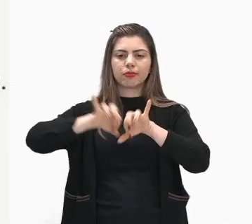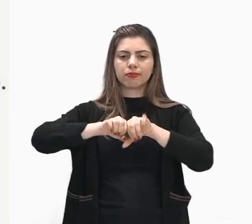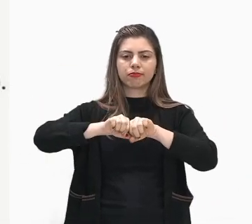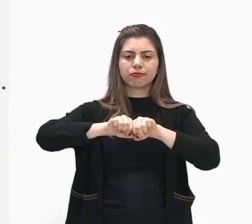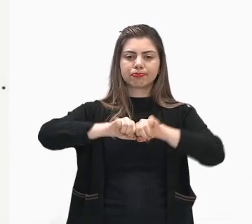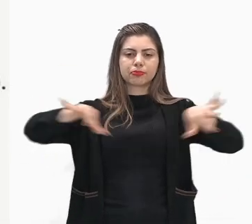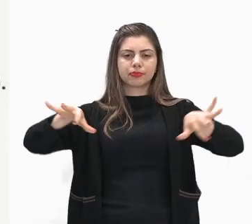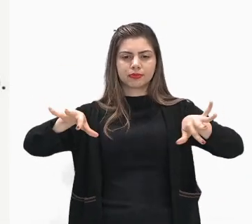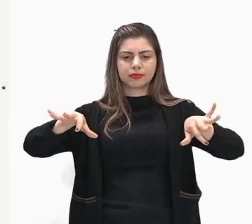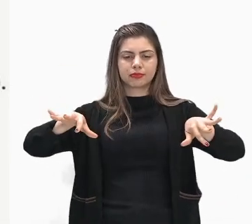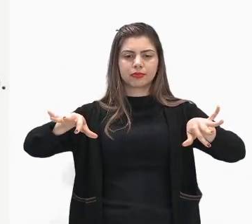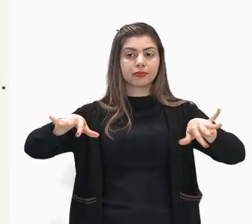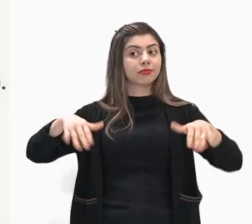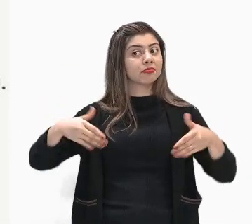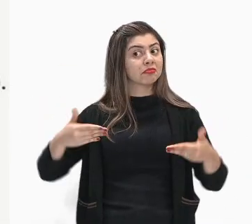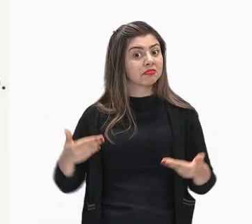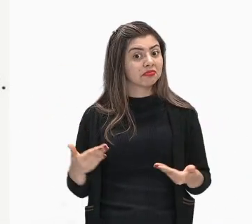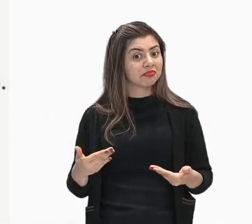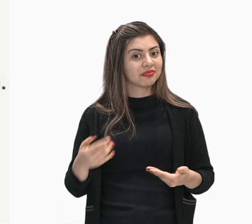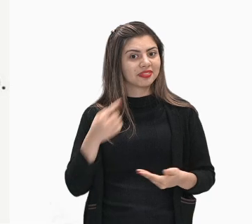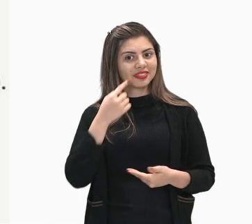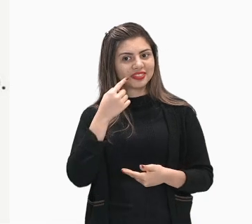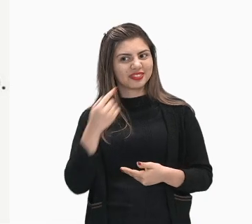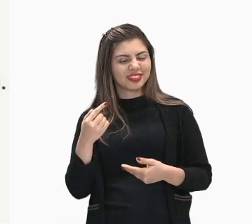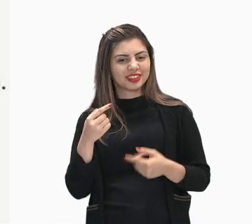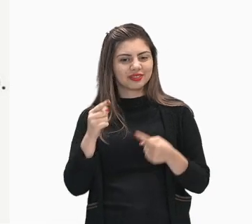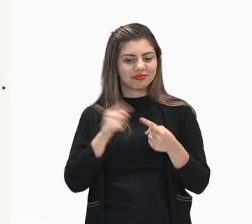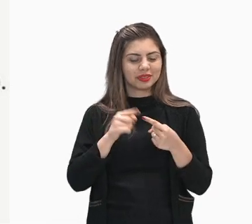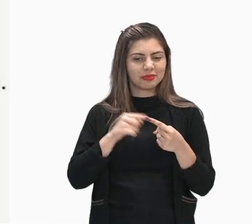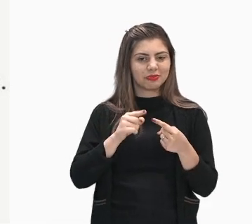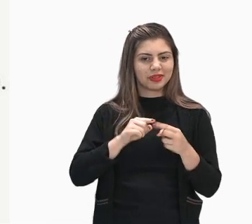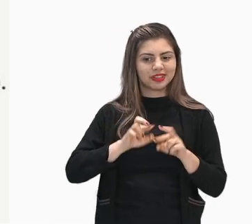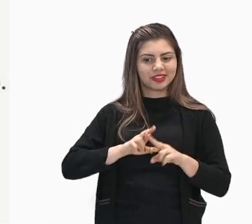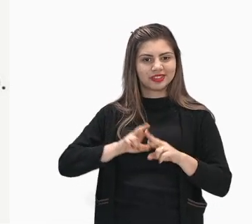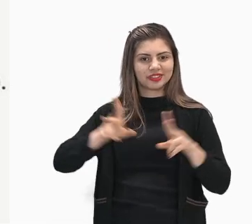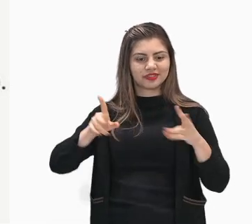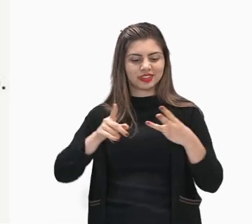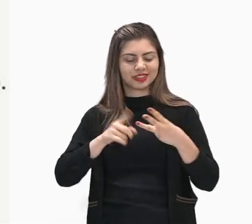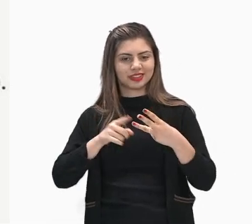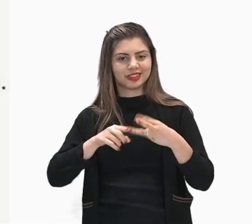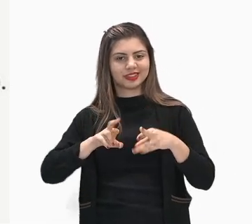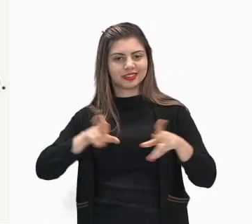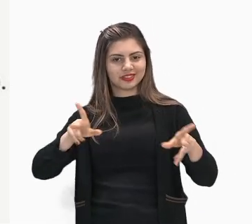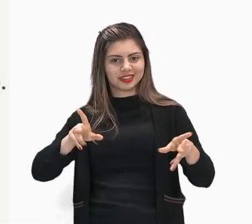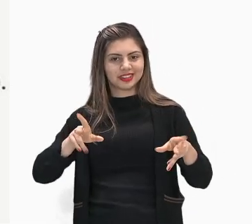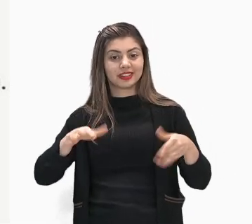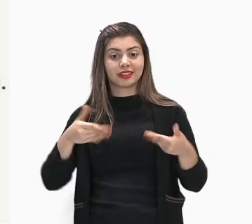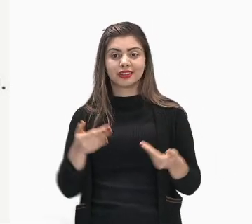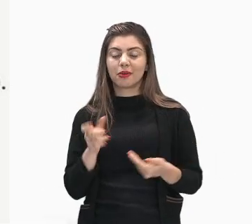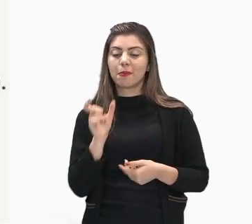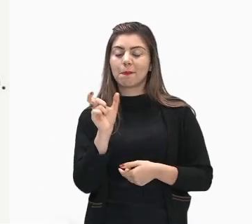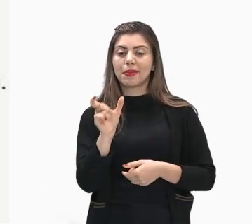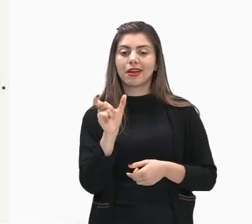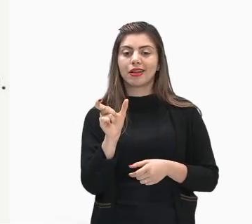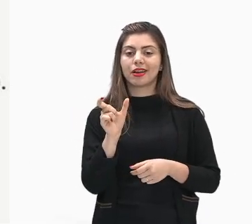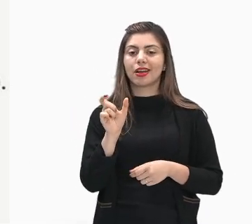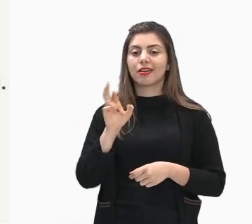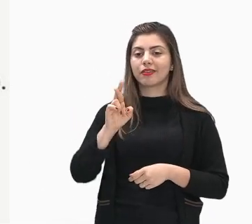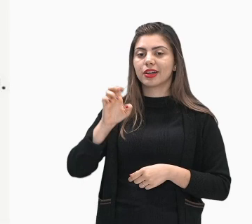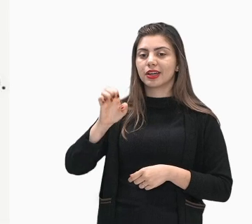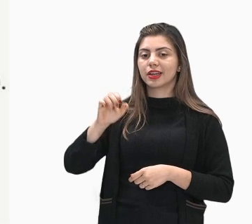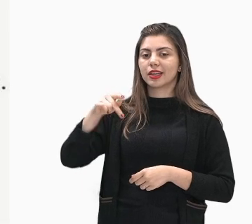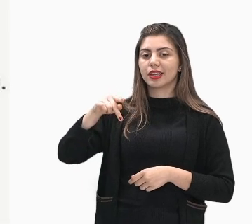que essa afirmação aí é o oposto lá da primeira afirmação. Agora ele está colocando a palavra repulsão de forma